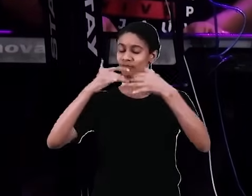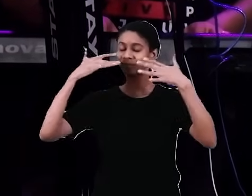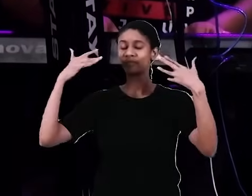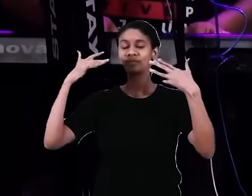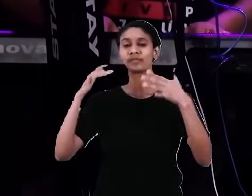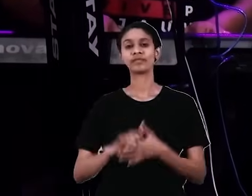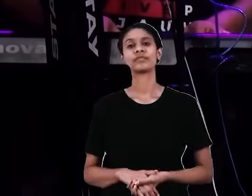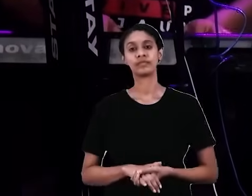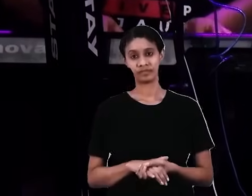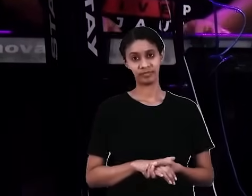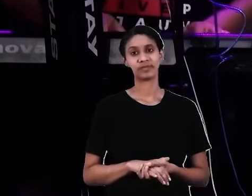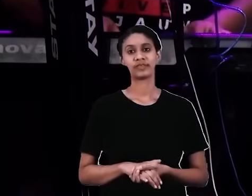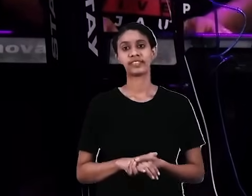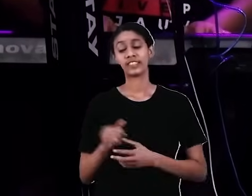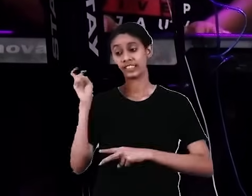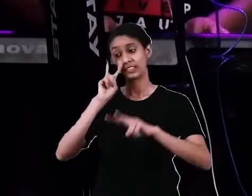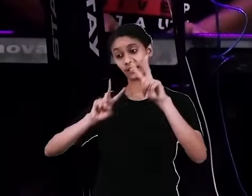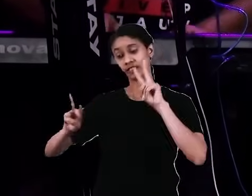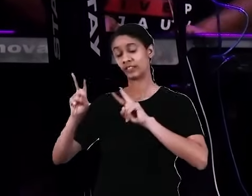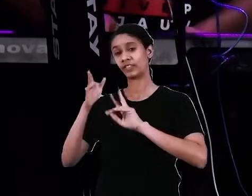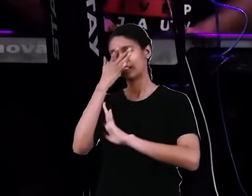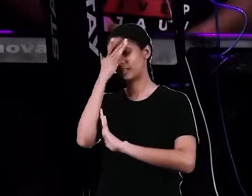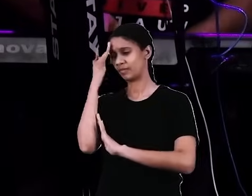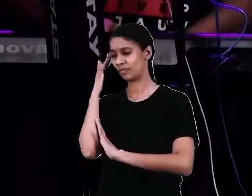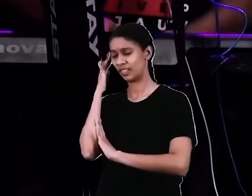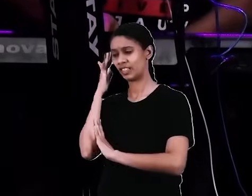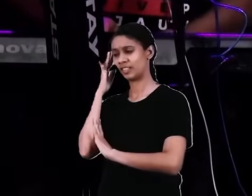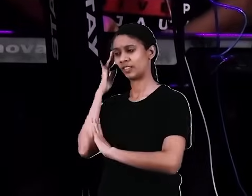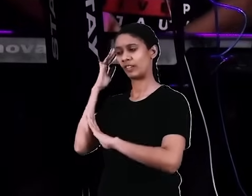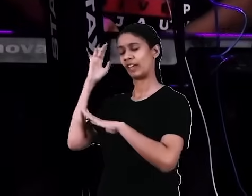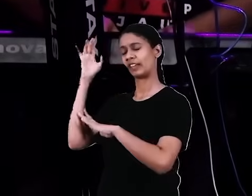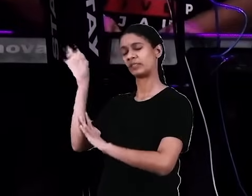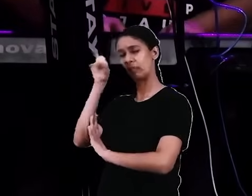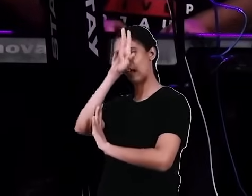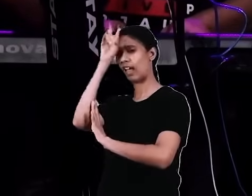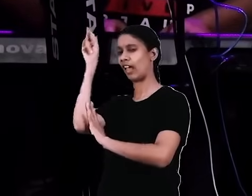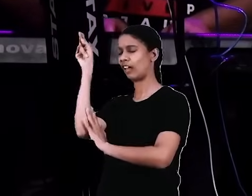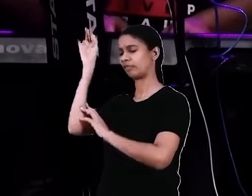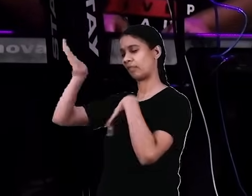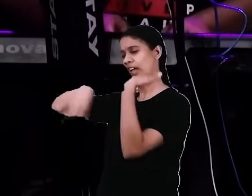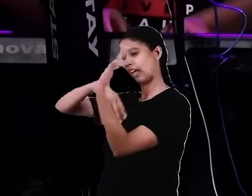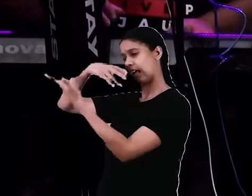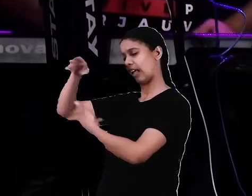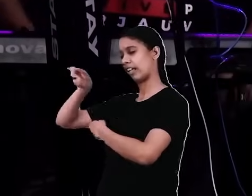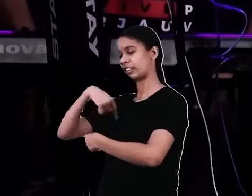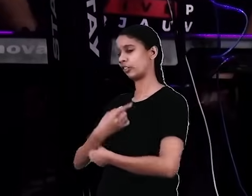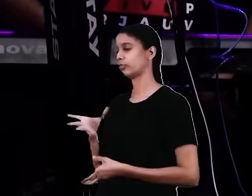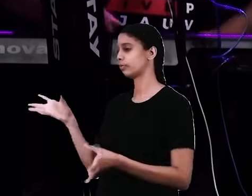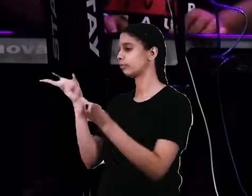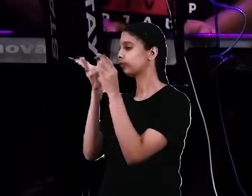de engolir, de ver a pessoa embriagada fora de si. E sabia, agora eu não falo.